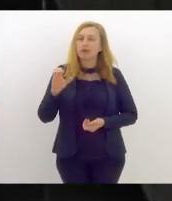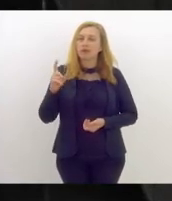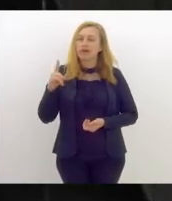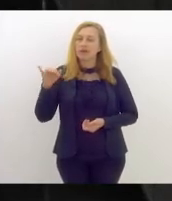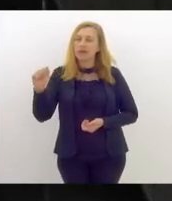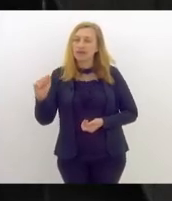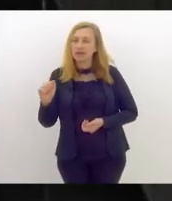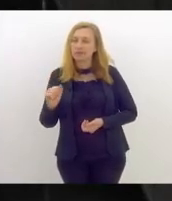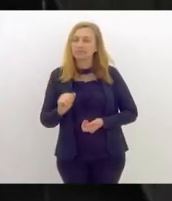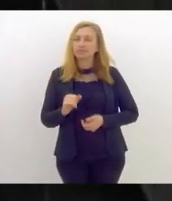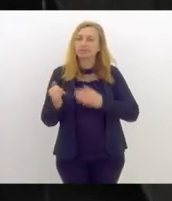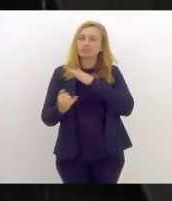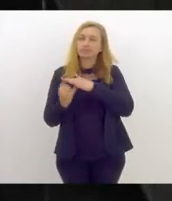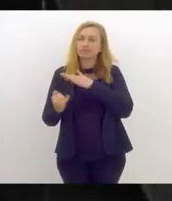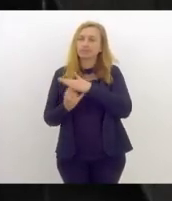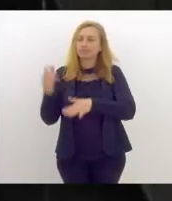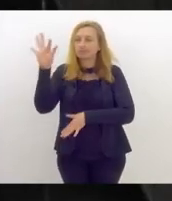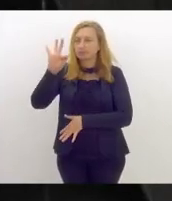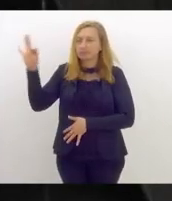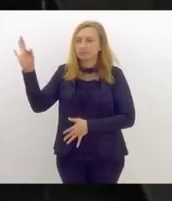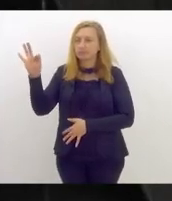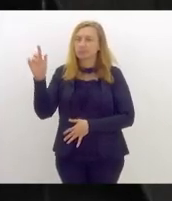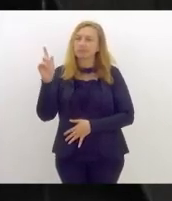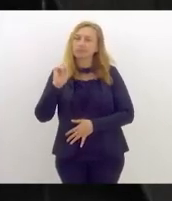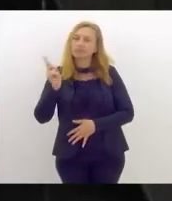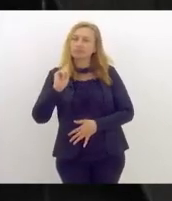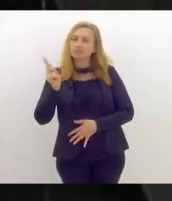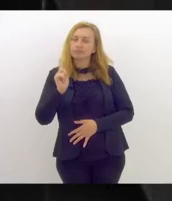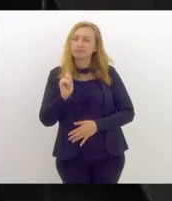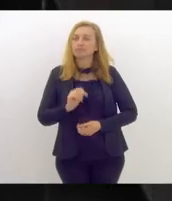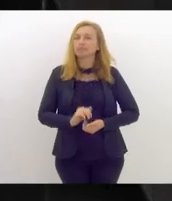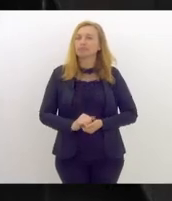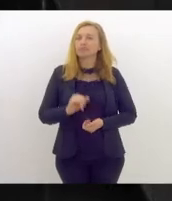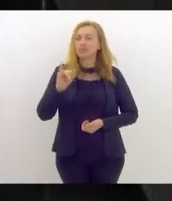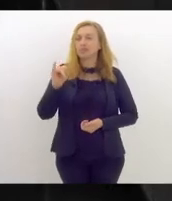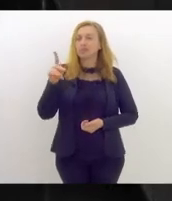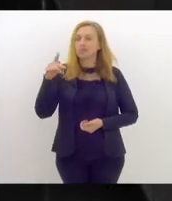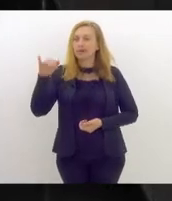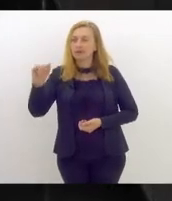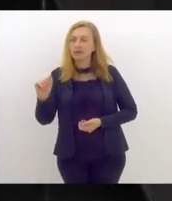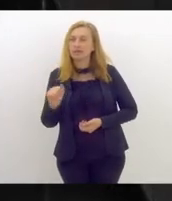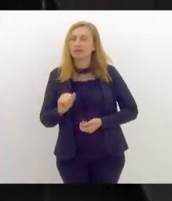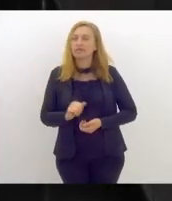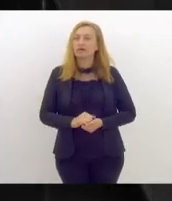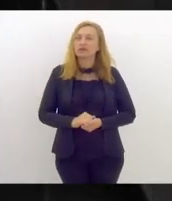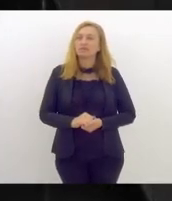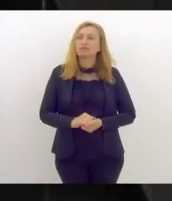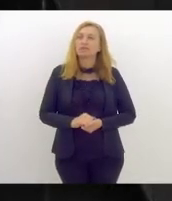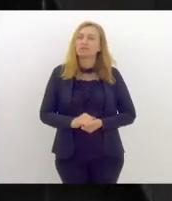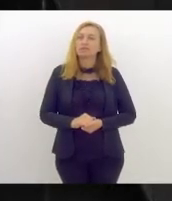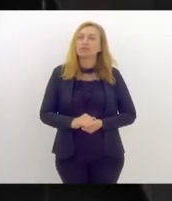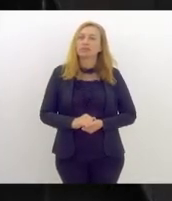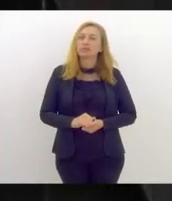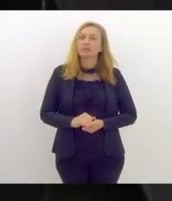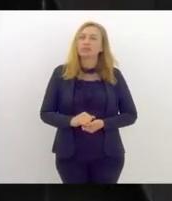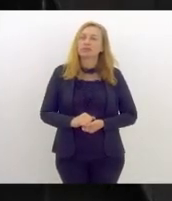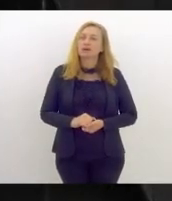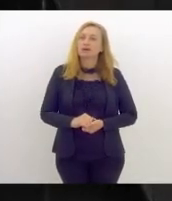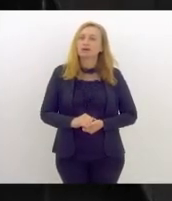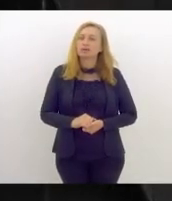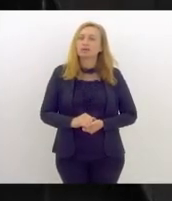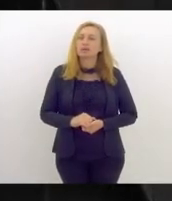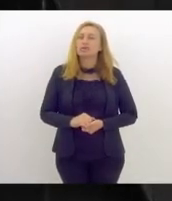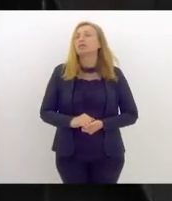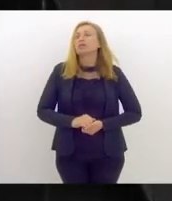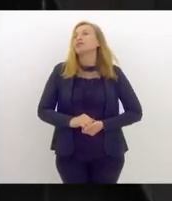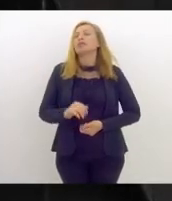Martins da Silva do Instituto Federal de Goiás Luiz Carlos Garcia de Magalhães e peia e ninguém mais ninguém menos que Luiz Carlos Bresser Pereira é da